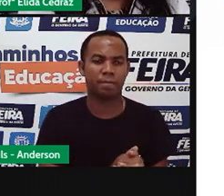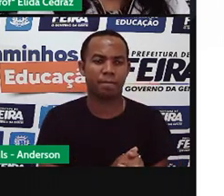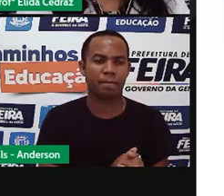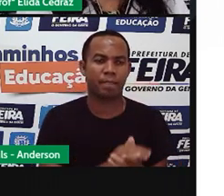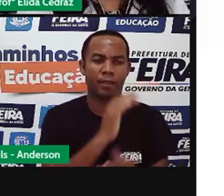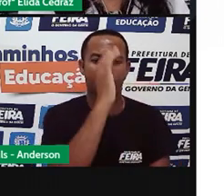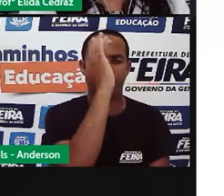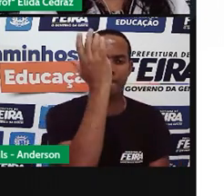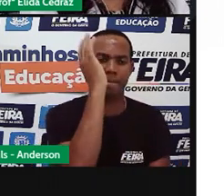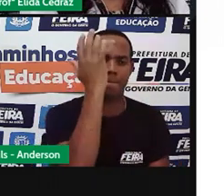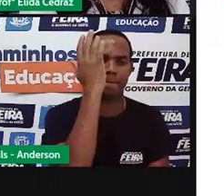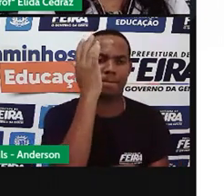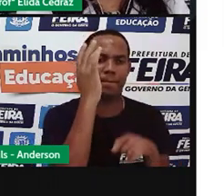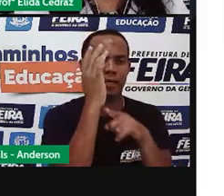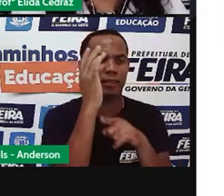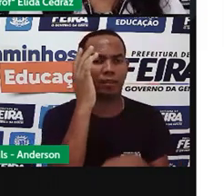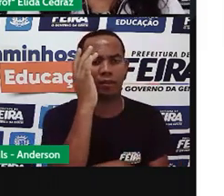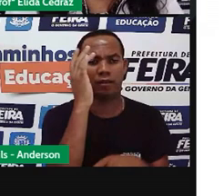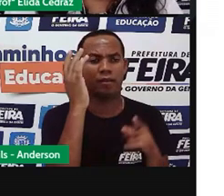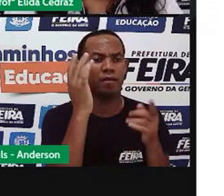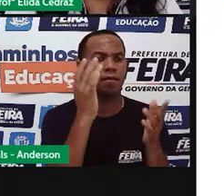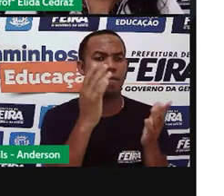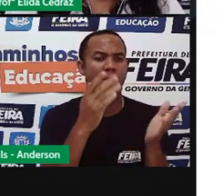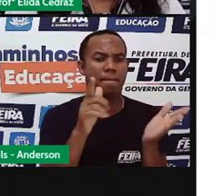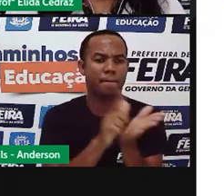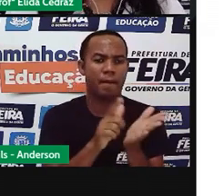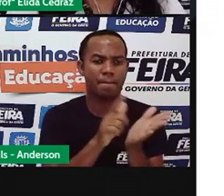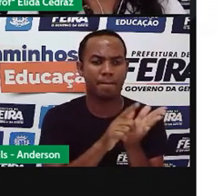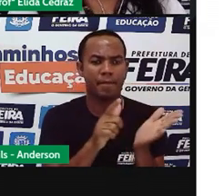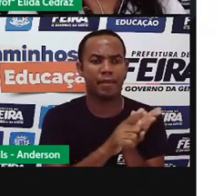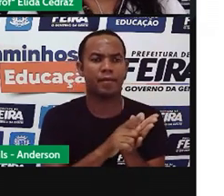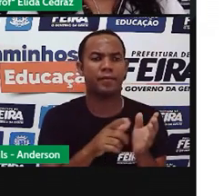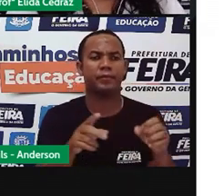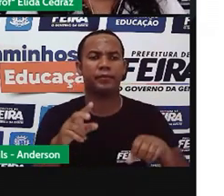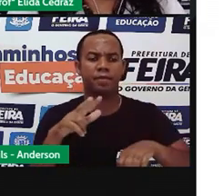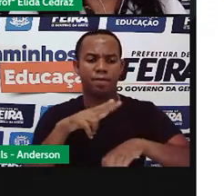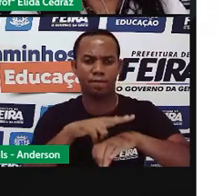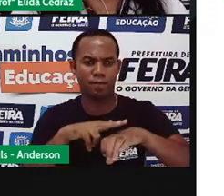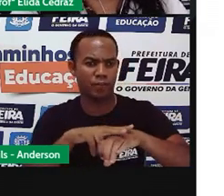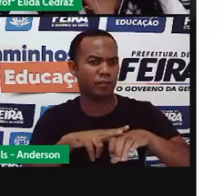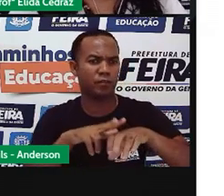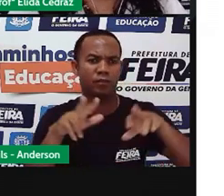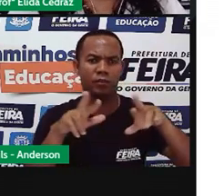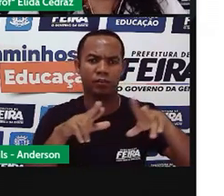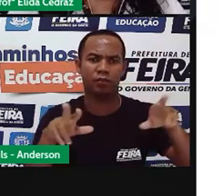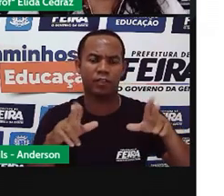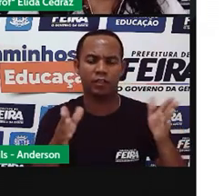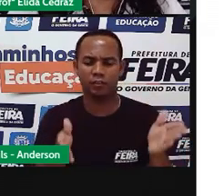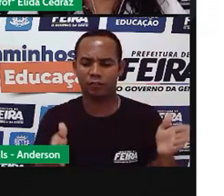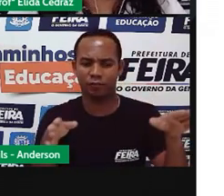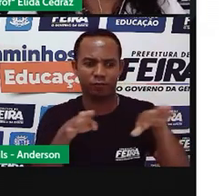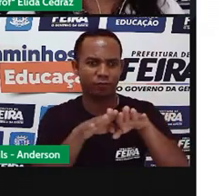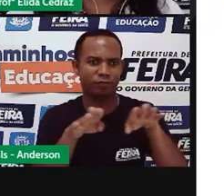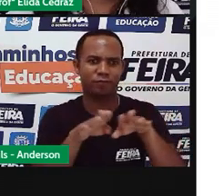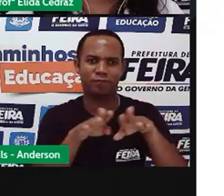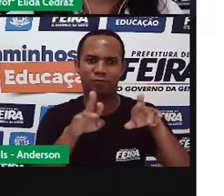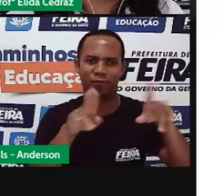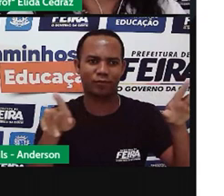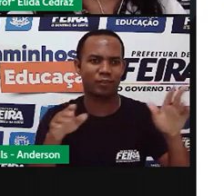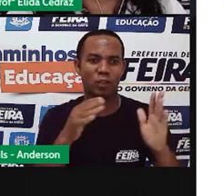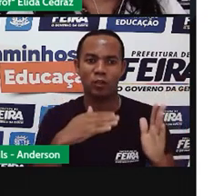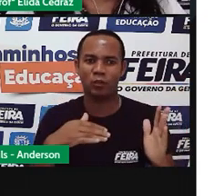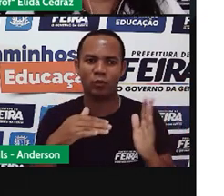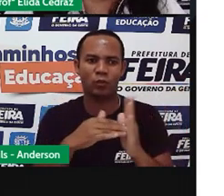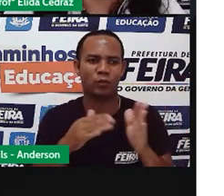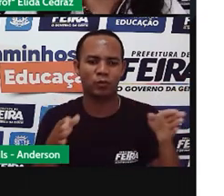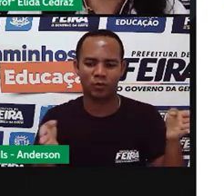A madeira, o papelão e o vidro apropriou-se caixas desses três materiais. Todos